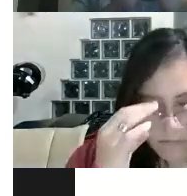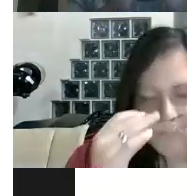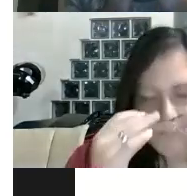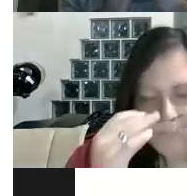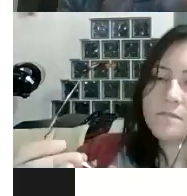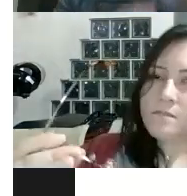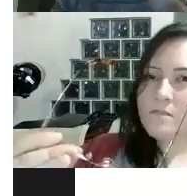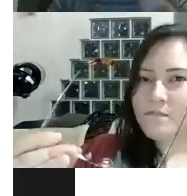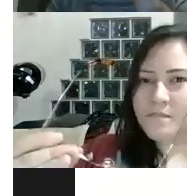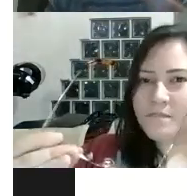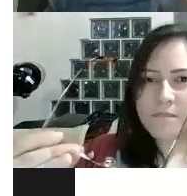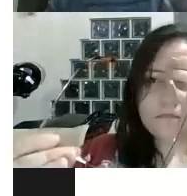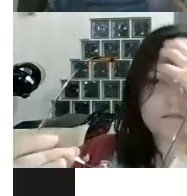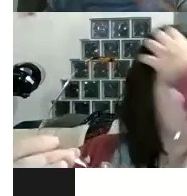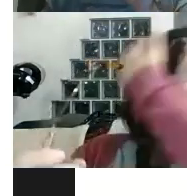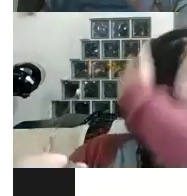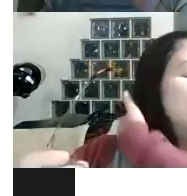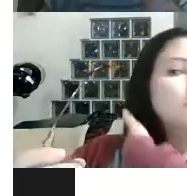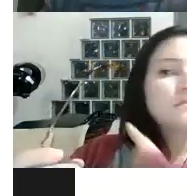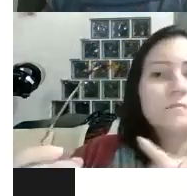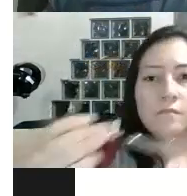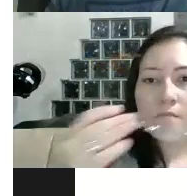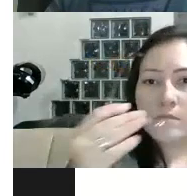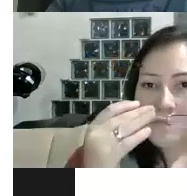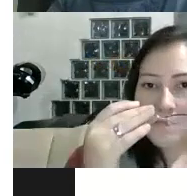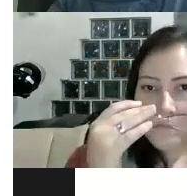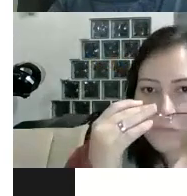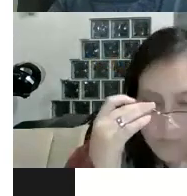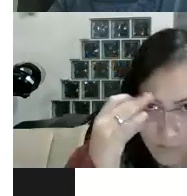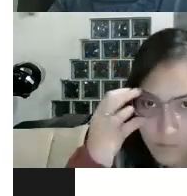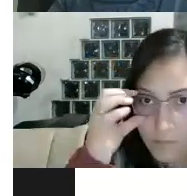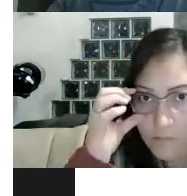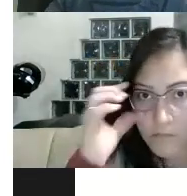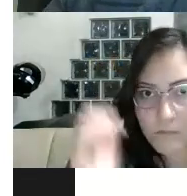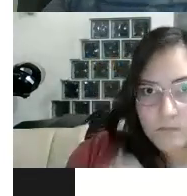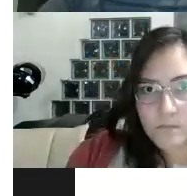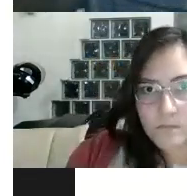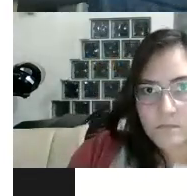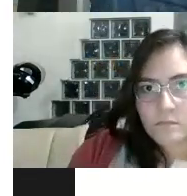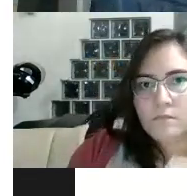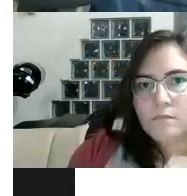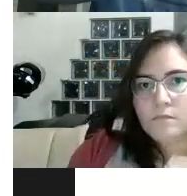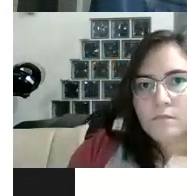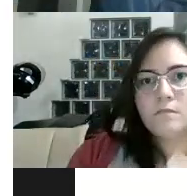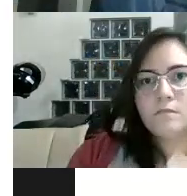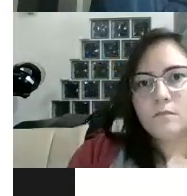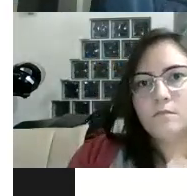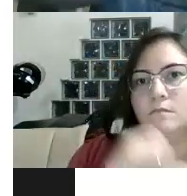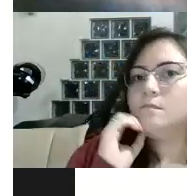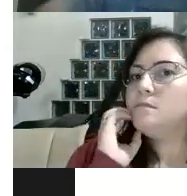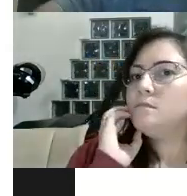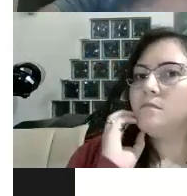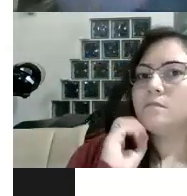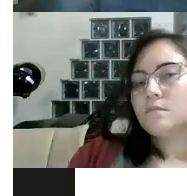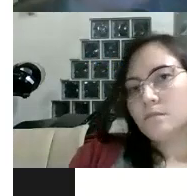vai à direita ali do Mato Grosso, à esquerda do Mato Grosso e cruza a floresta amazônica até Caracas. Só o avião desceu lá e